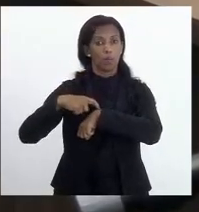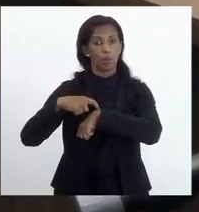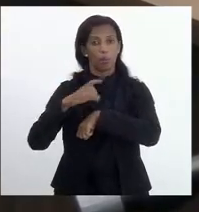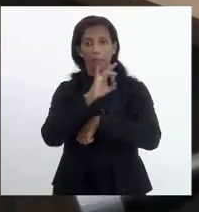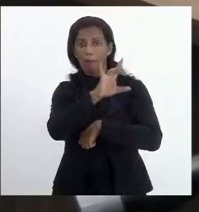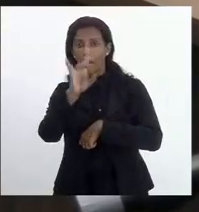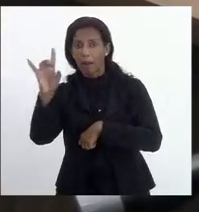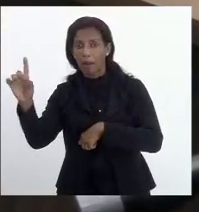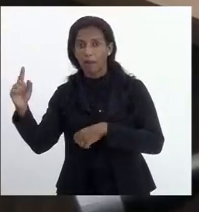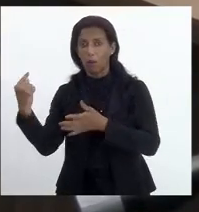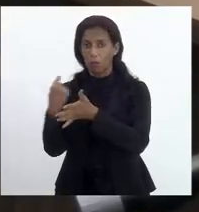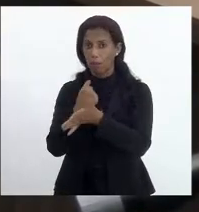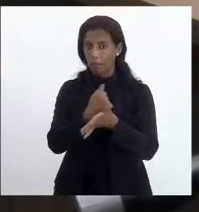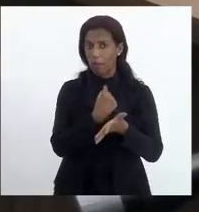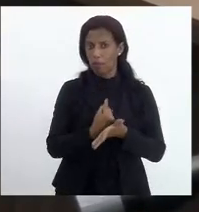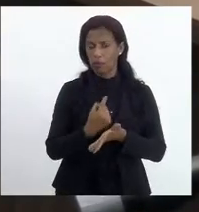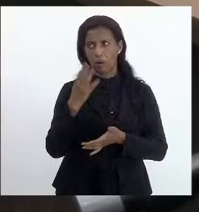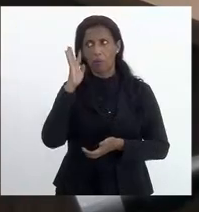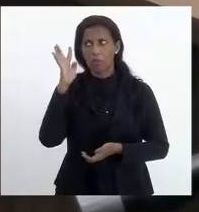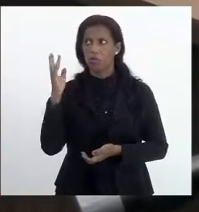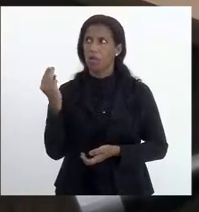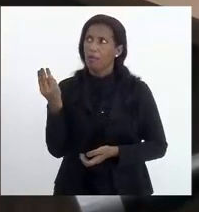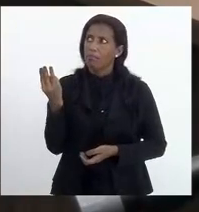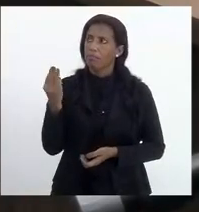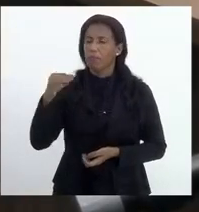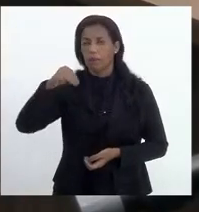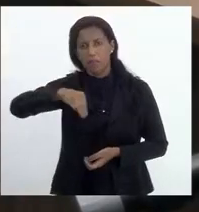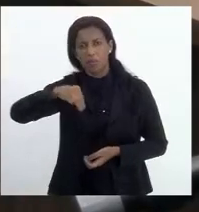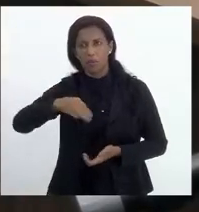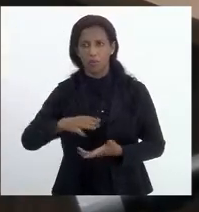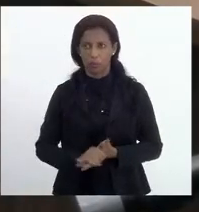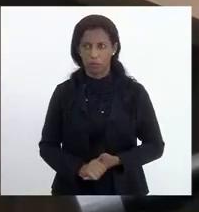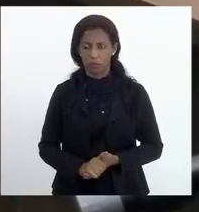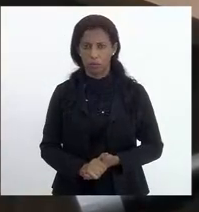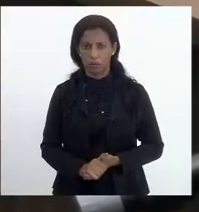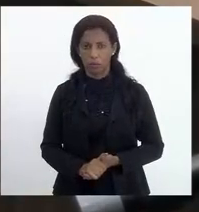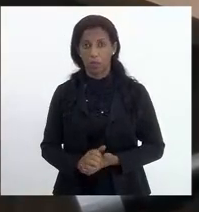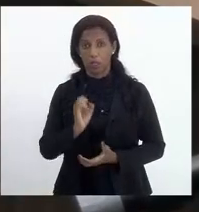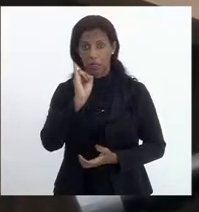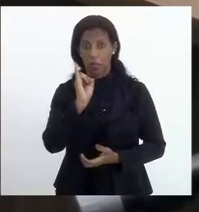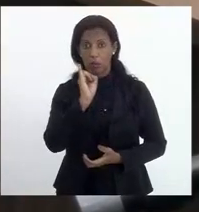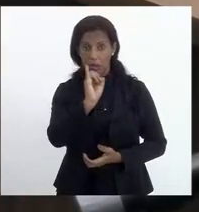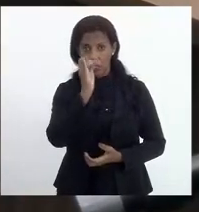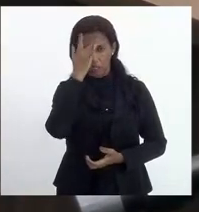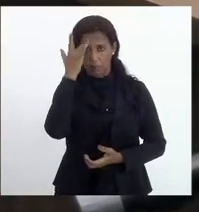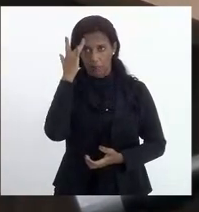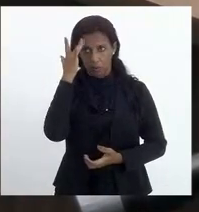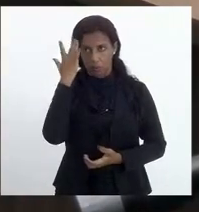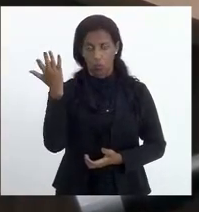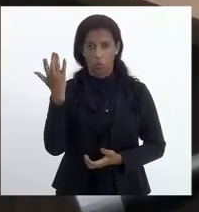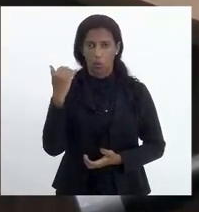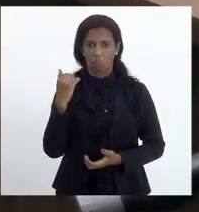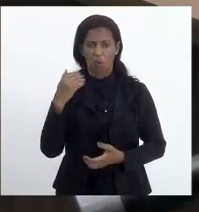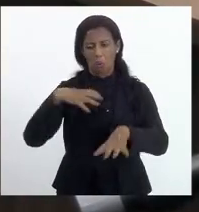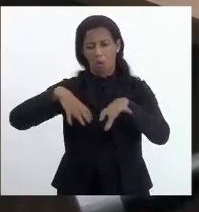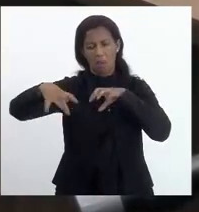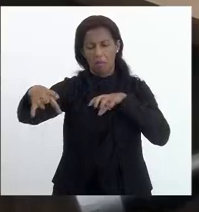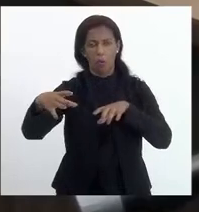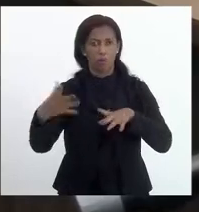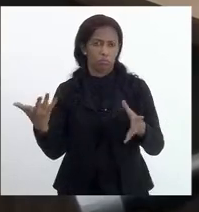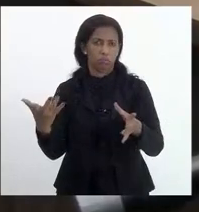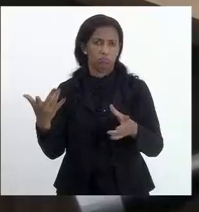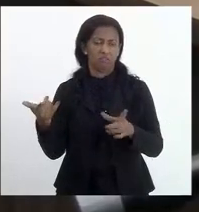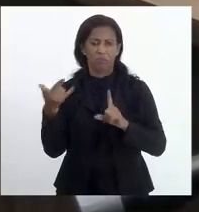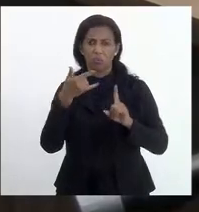perguntar. Imaginemos, 3 minutos. Então, o cidadão que estiver aqui, em forma remota, vai falar no